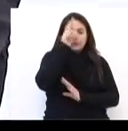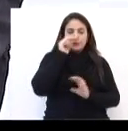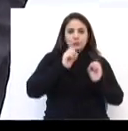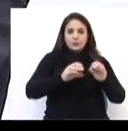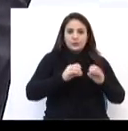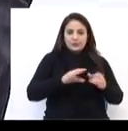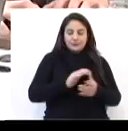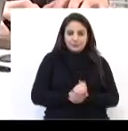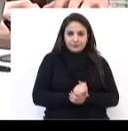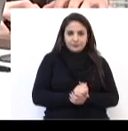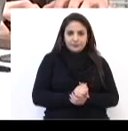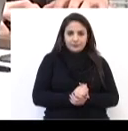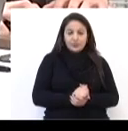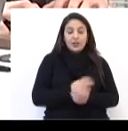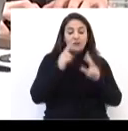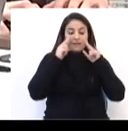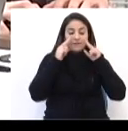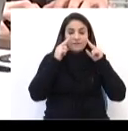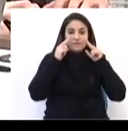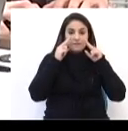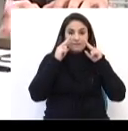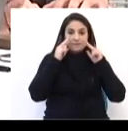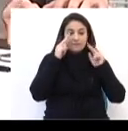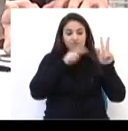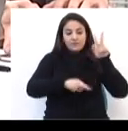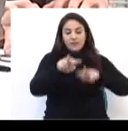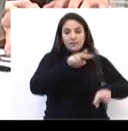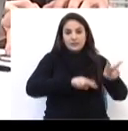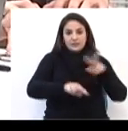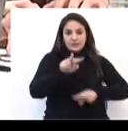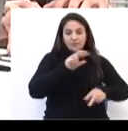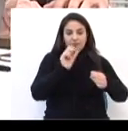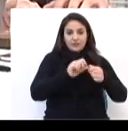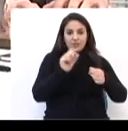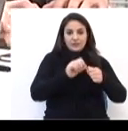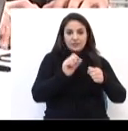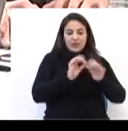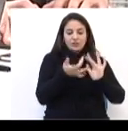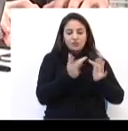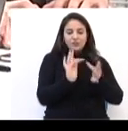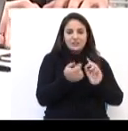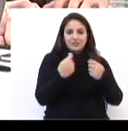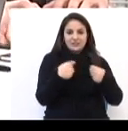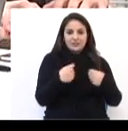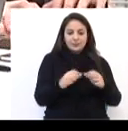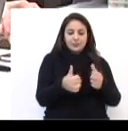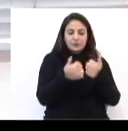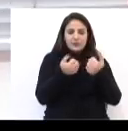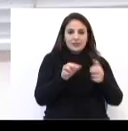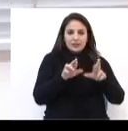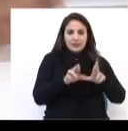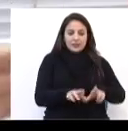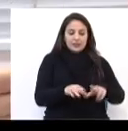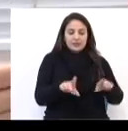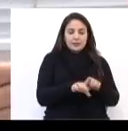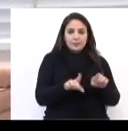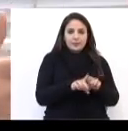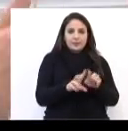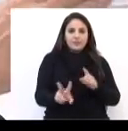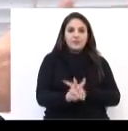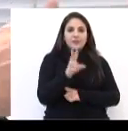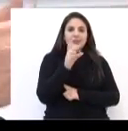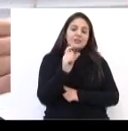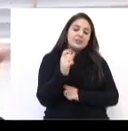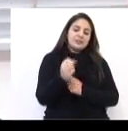Municipal de Educação. Ele visa promover as articulações necessárias para melhorias na área e será válido